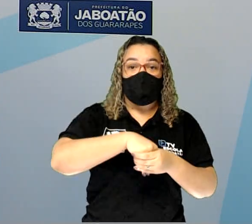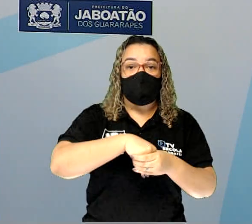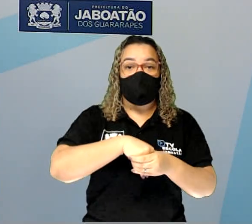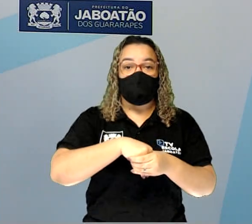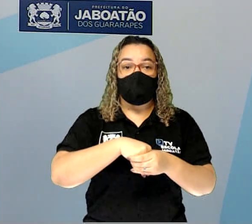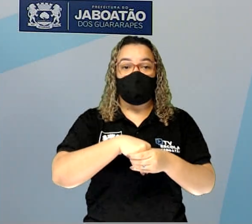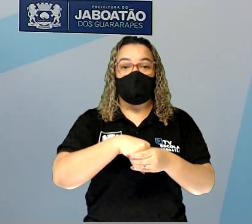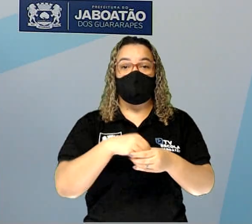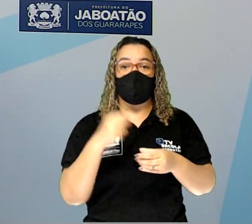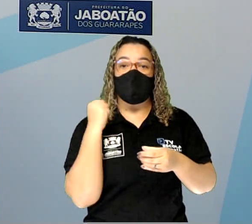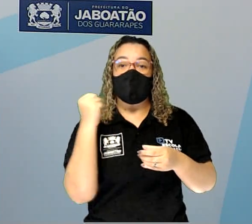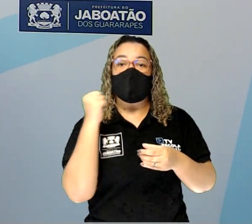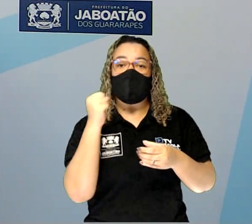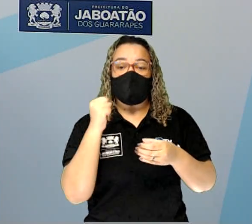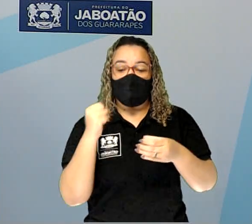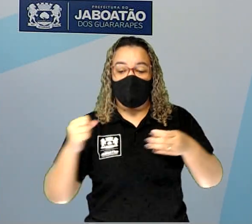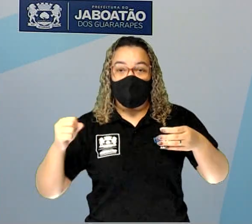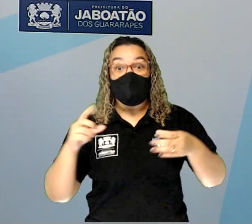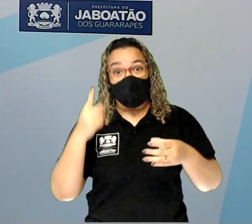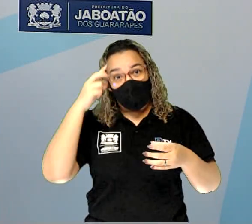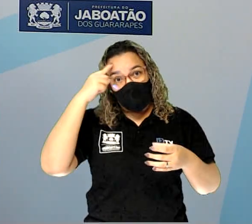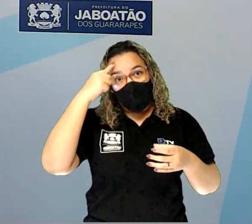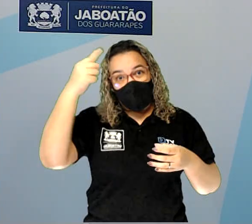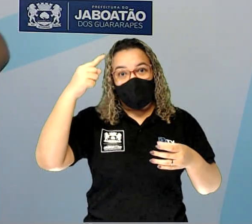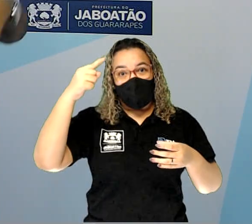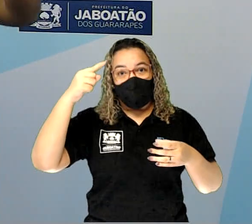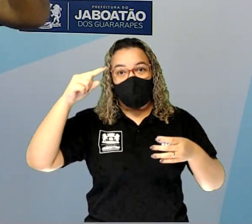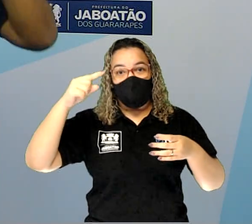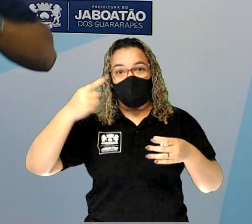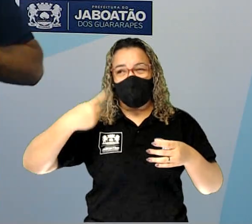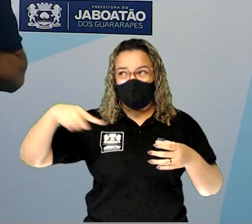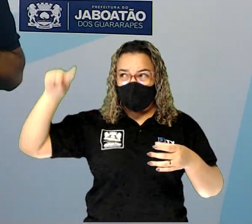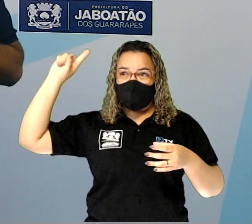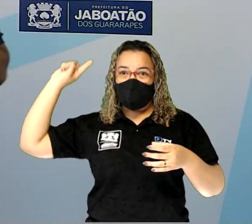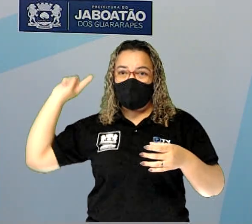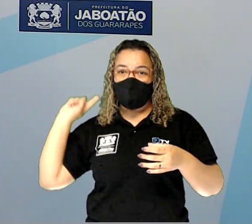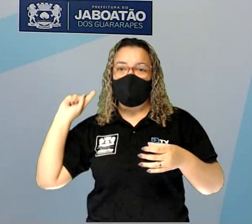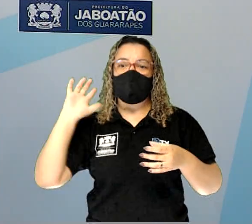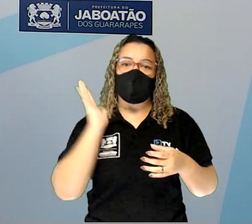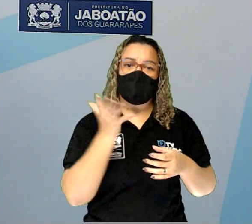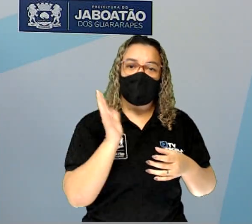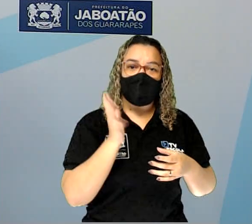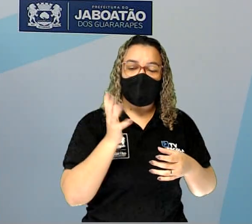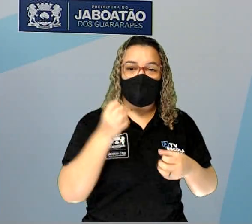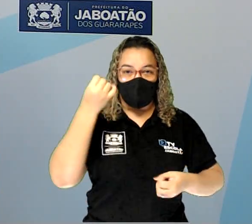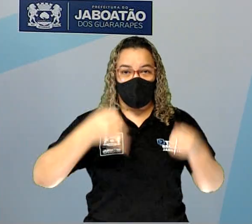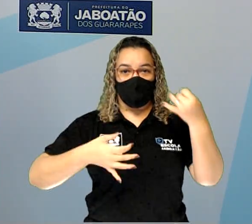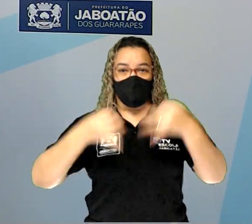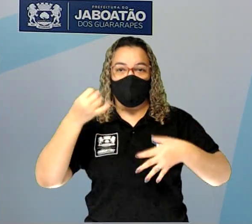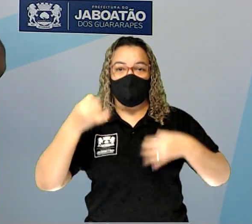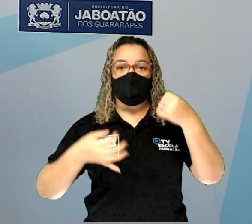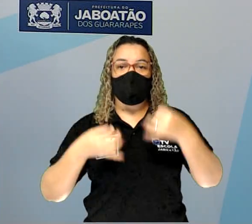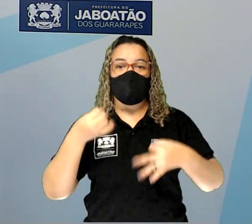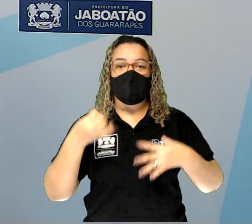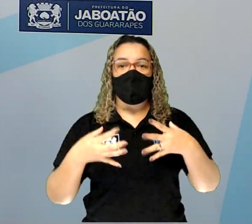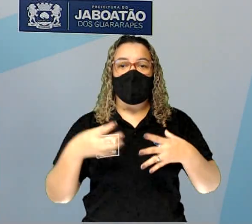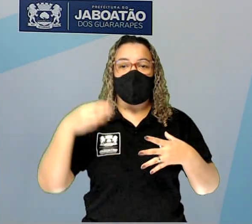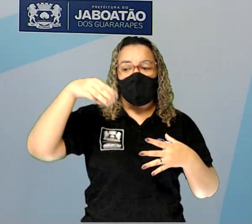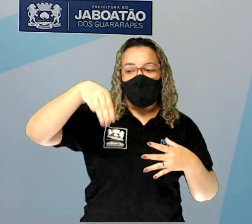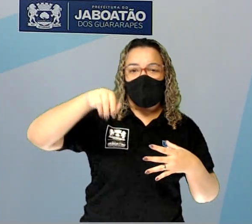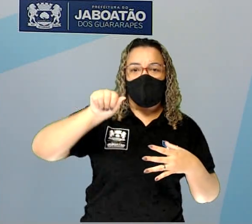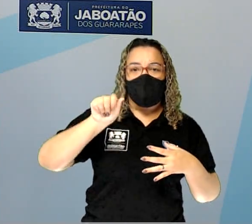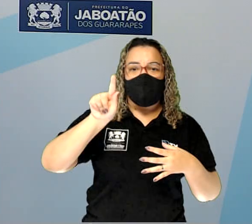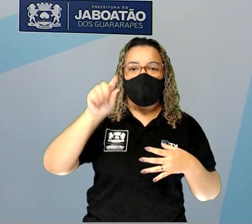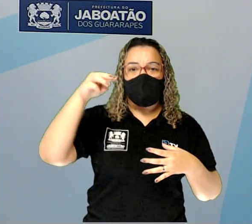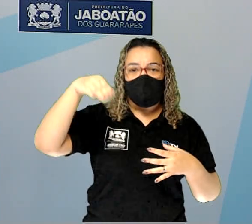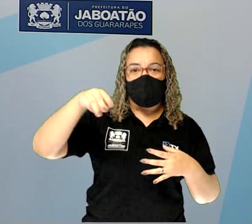magma. Lembra que, em uma outra aula, a gente falou sobre o magma que está